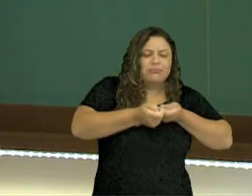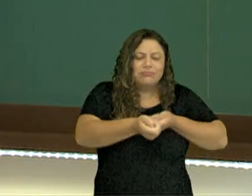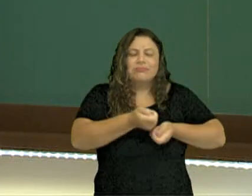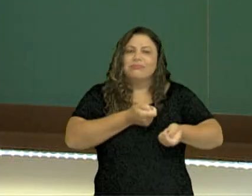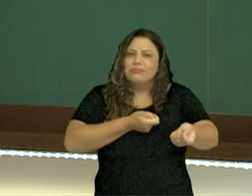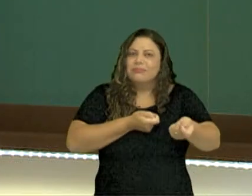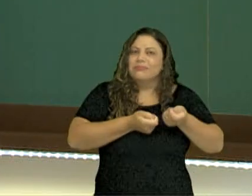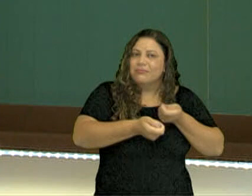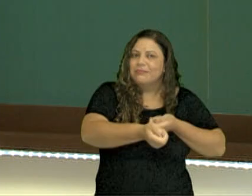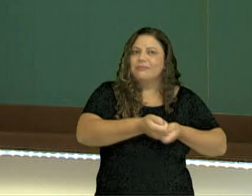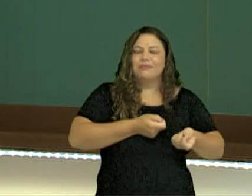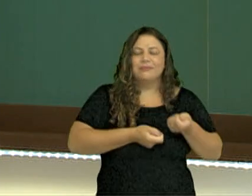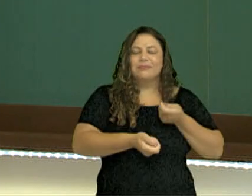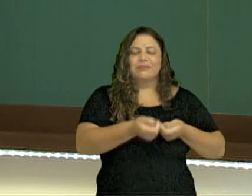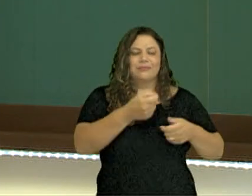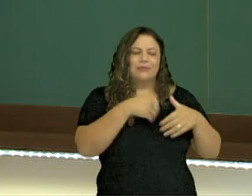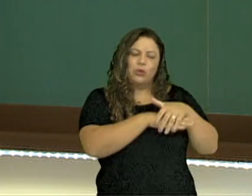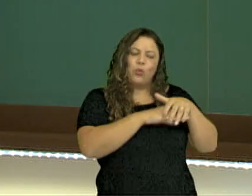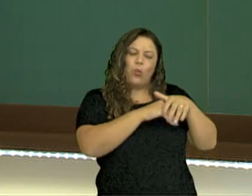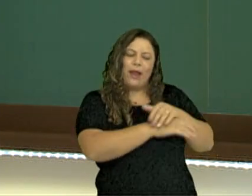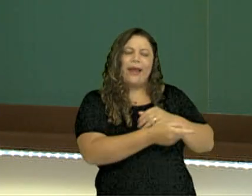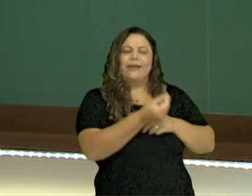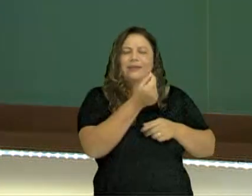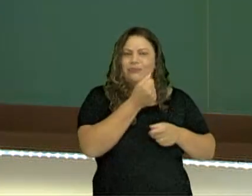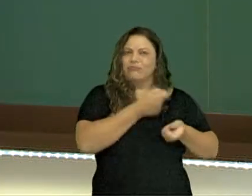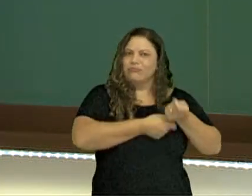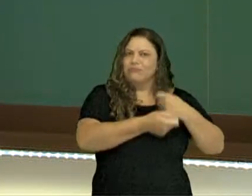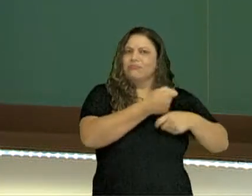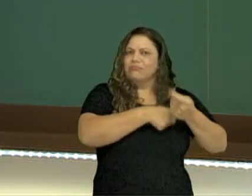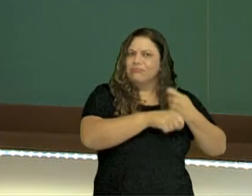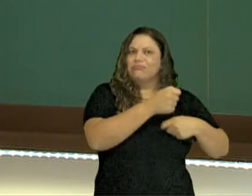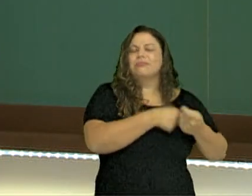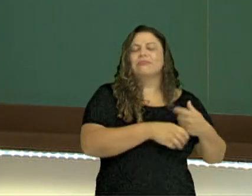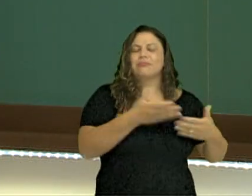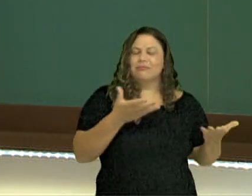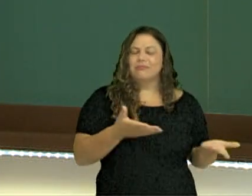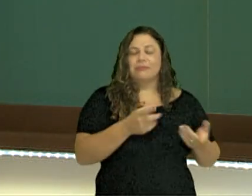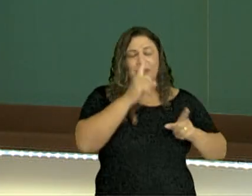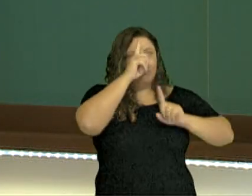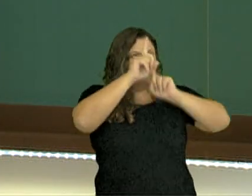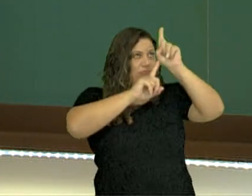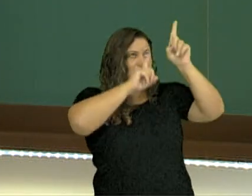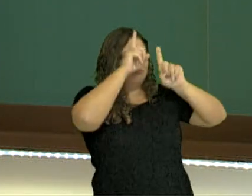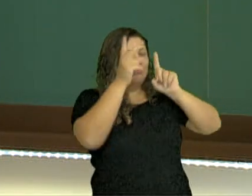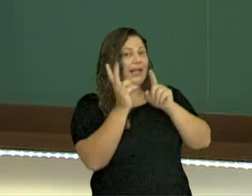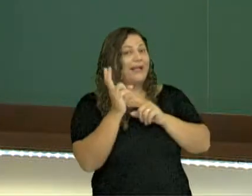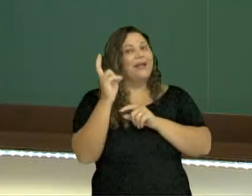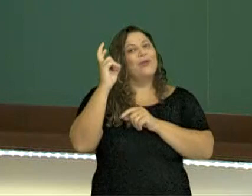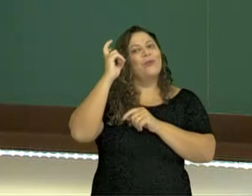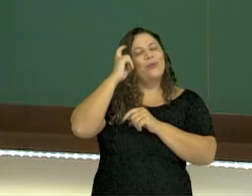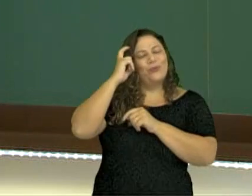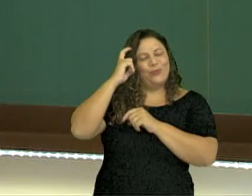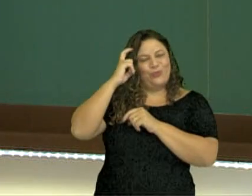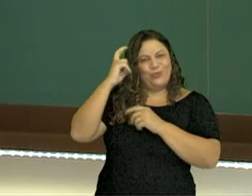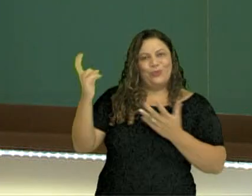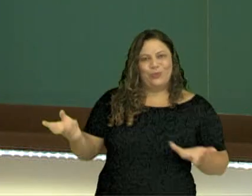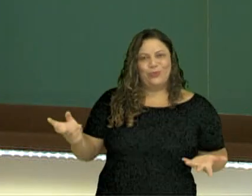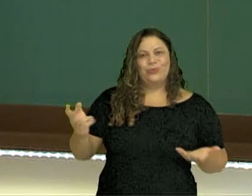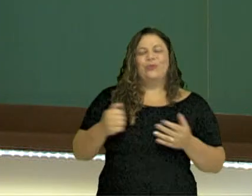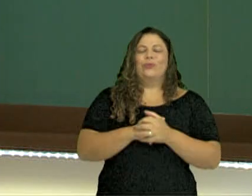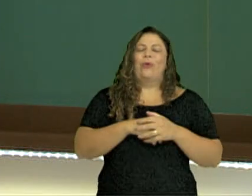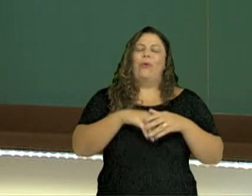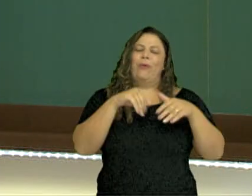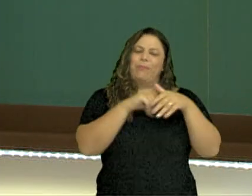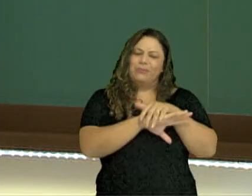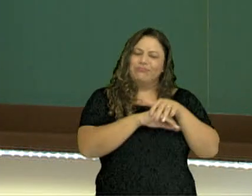e guardar suas moedinhas, seu dinheirinho e começa já a criar a cultura de poupança.